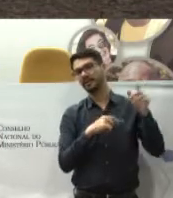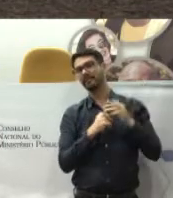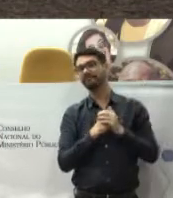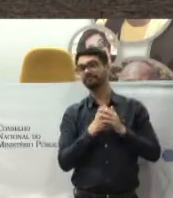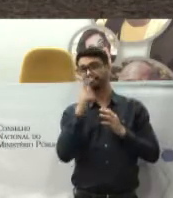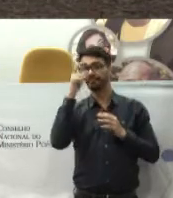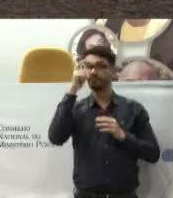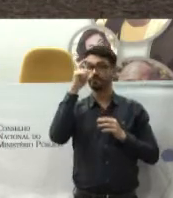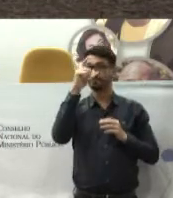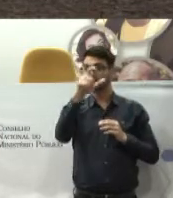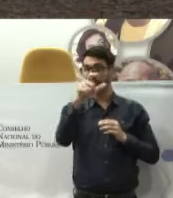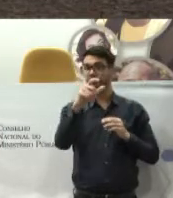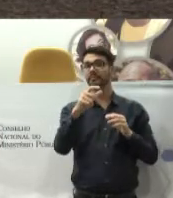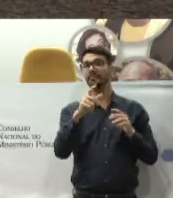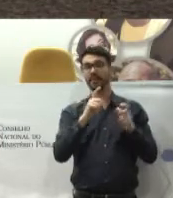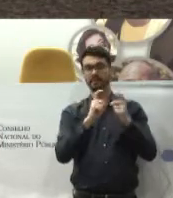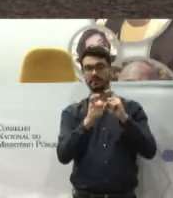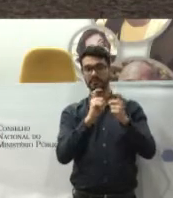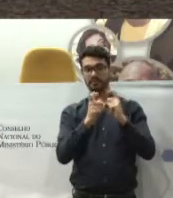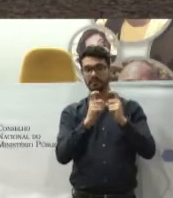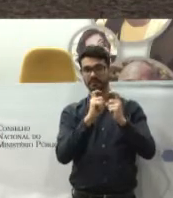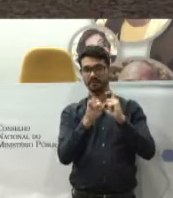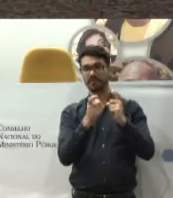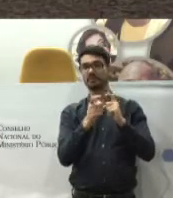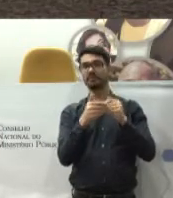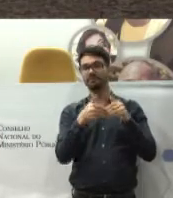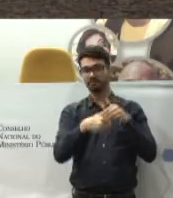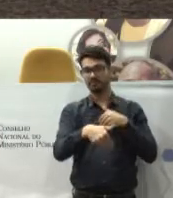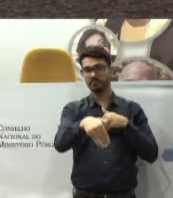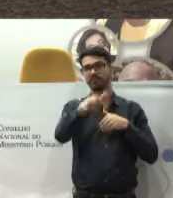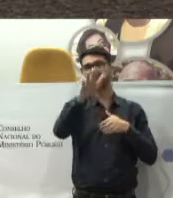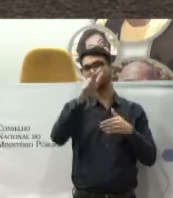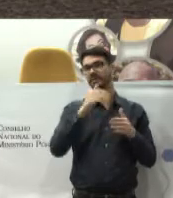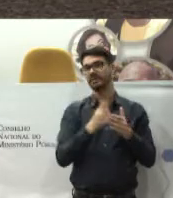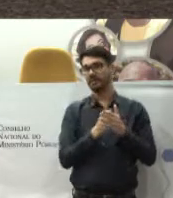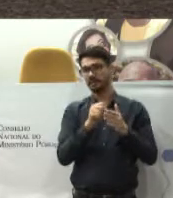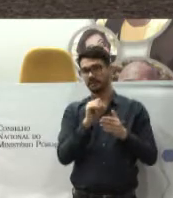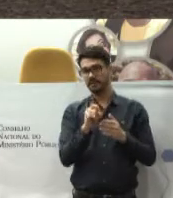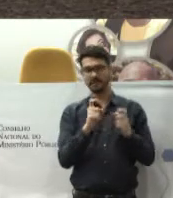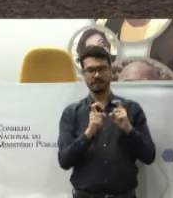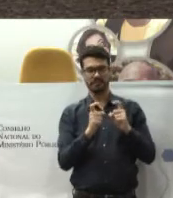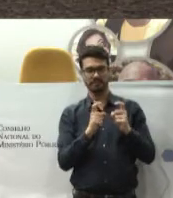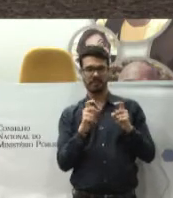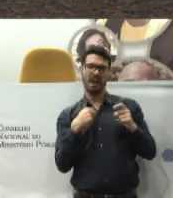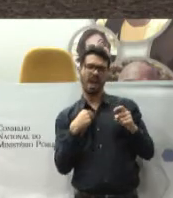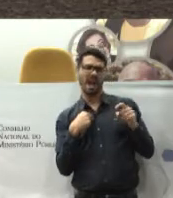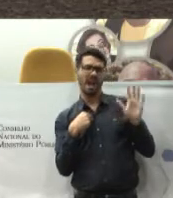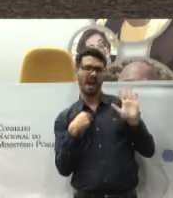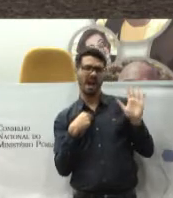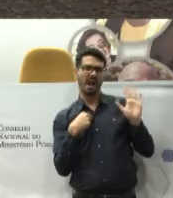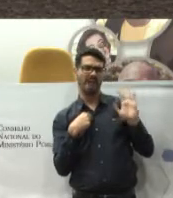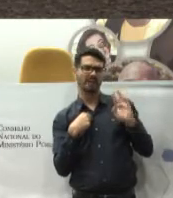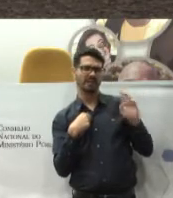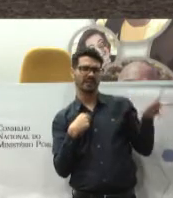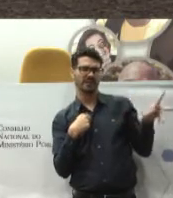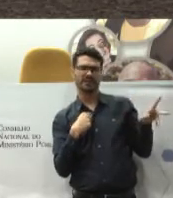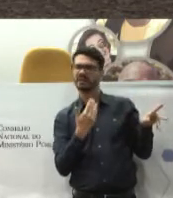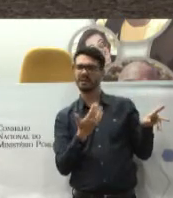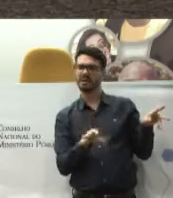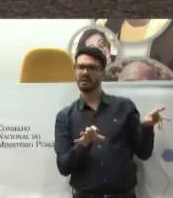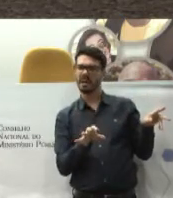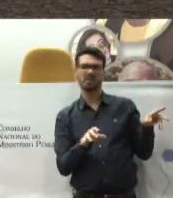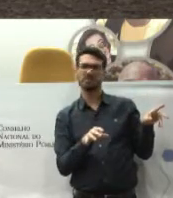Um interesse da própria administração em levar isso adiante. Porque se a administração tivesse sentado e falado, vou contestar, não